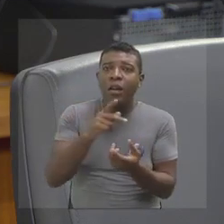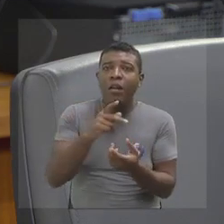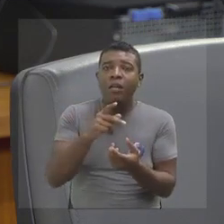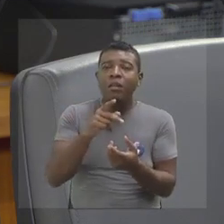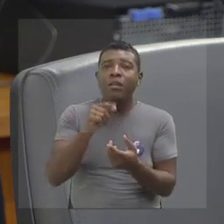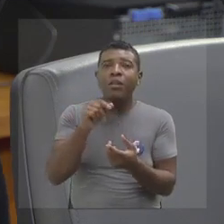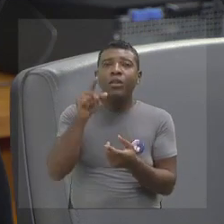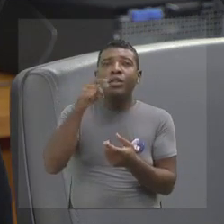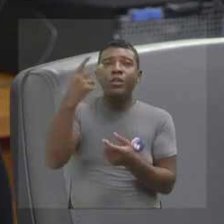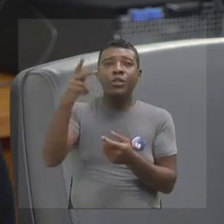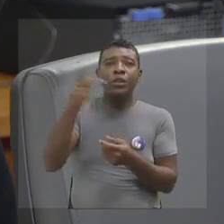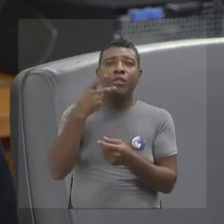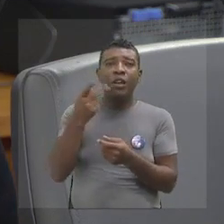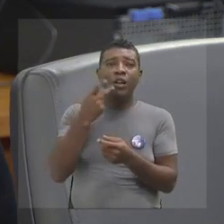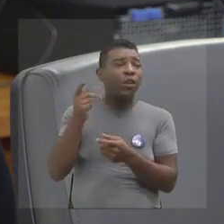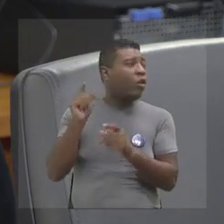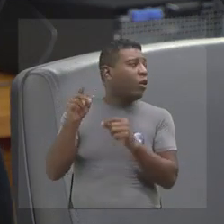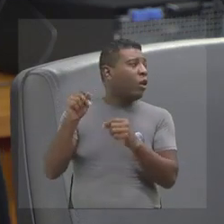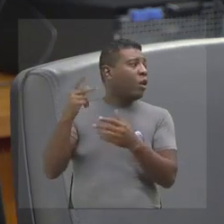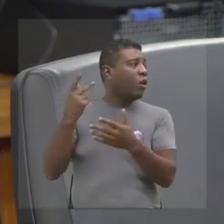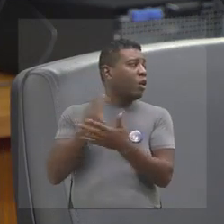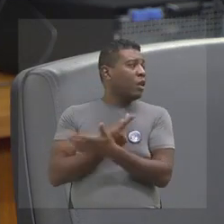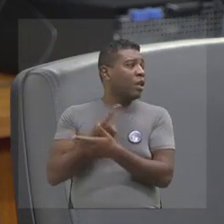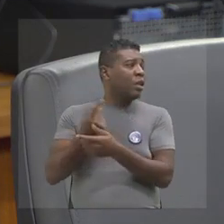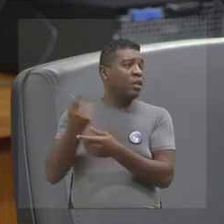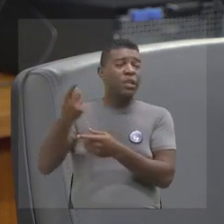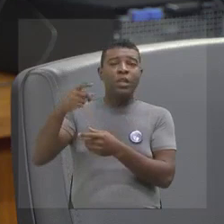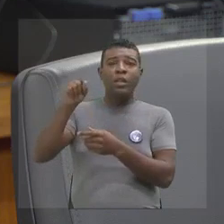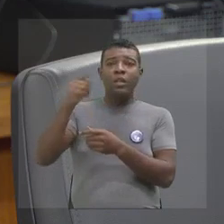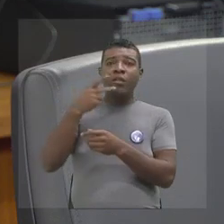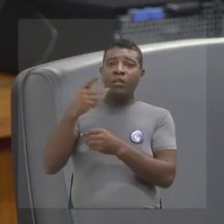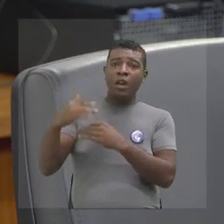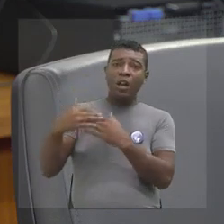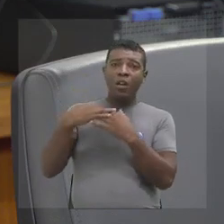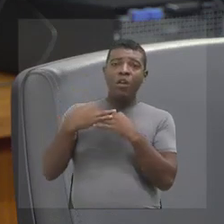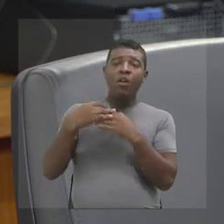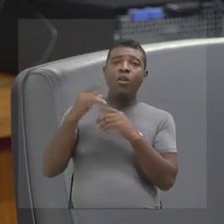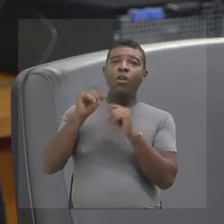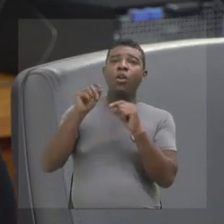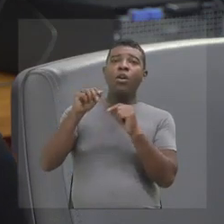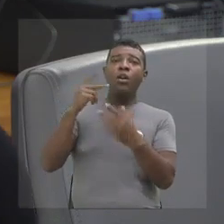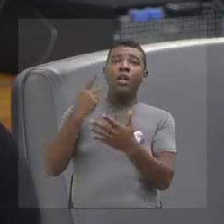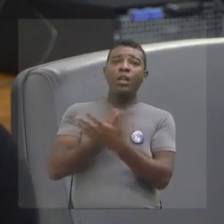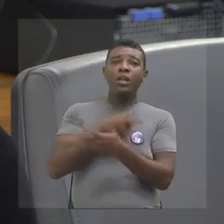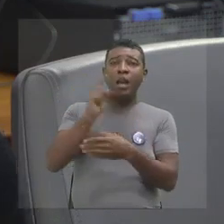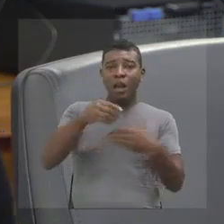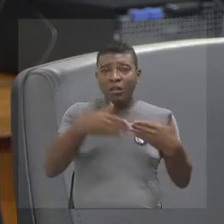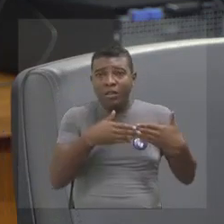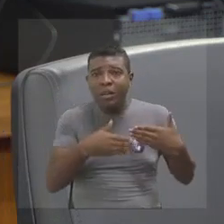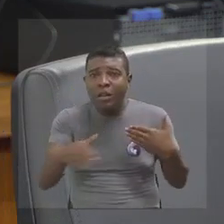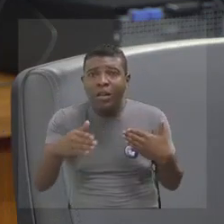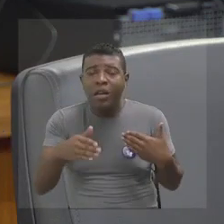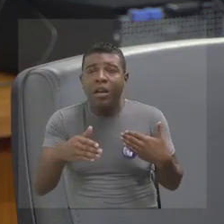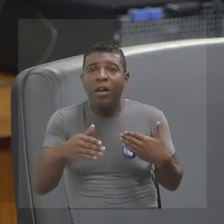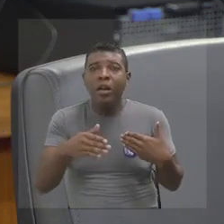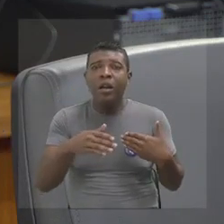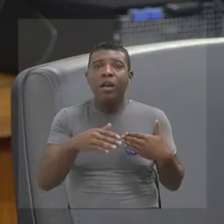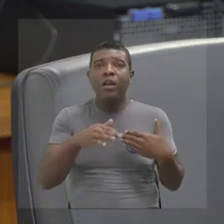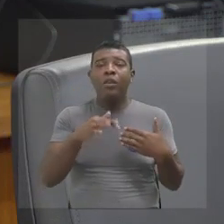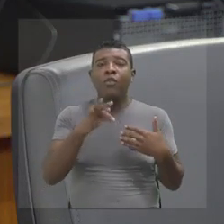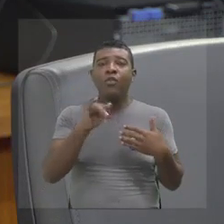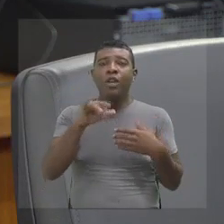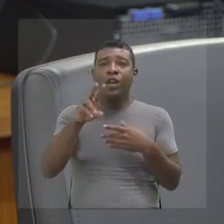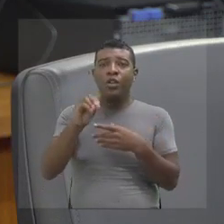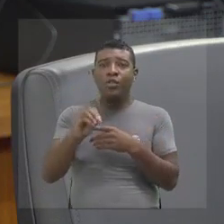senhor mencionou né o esforço e da Assembleia a partir de um pedido do governo de Minas de prorrogar o vidro e ainda quando eu estava